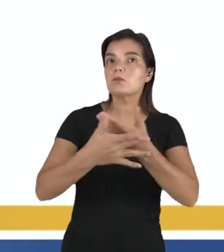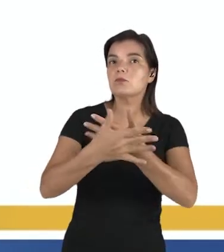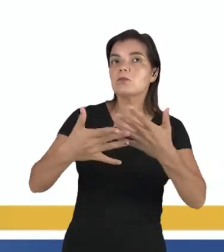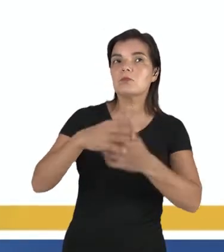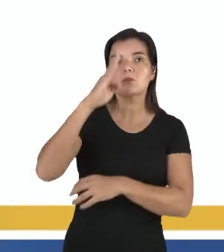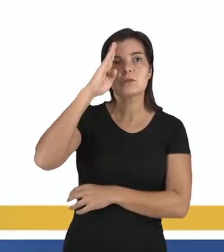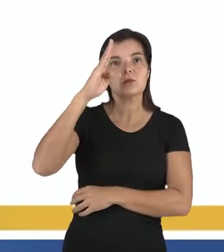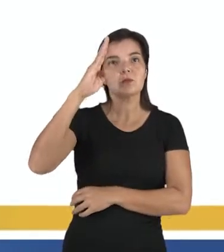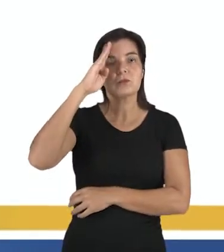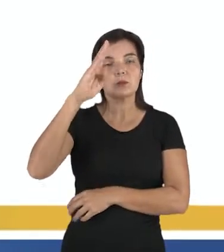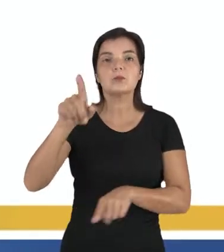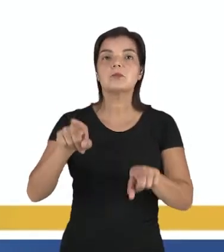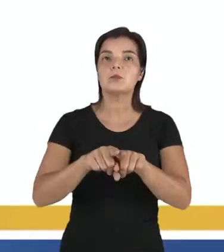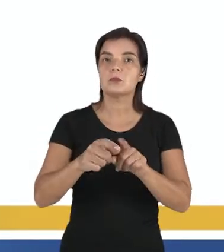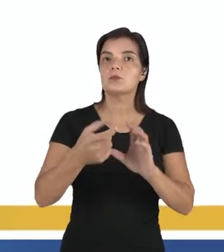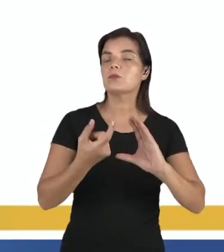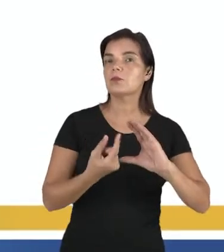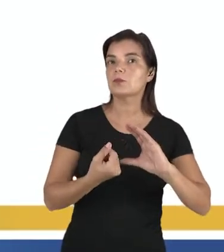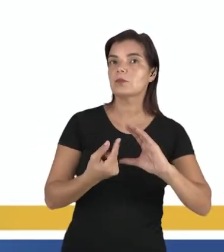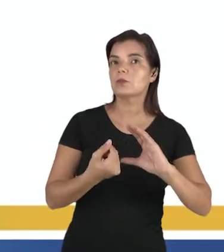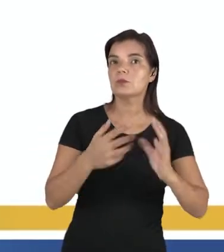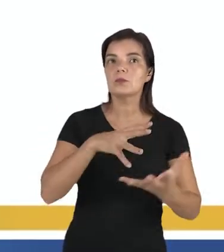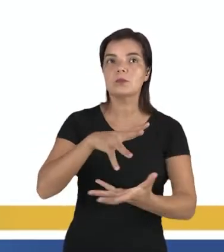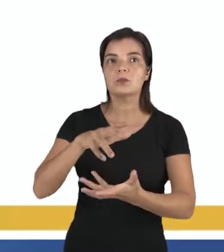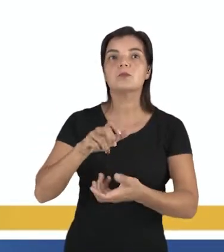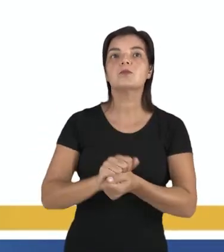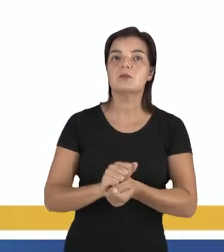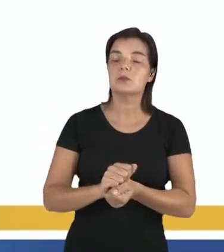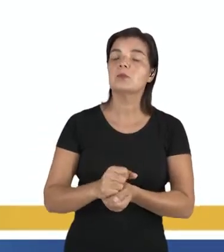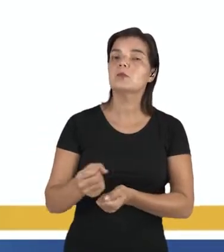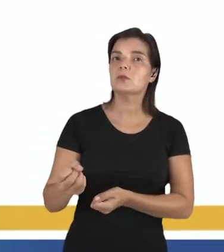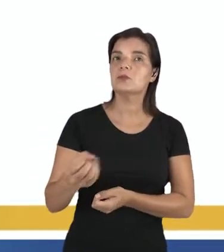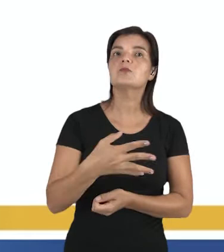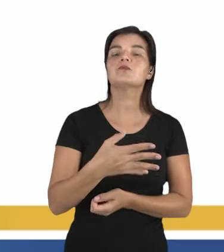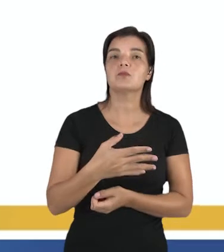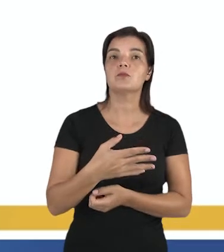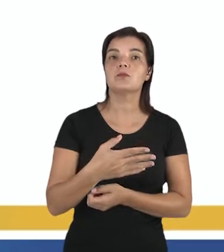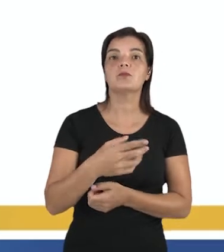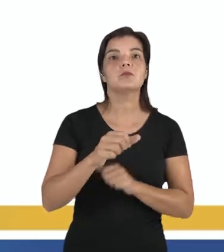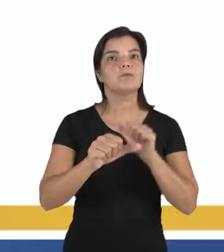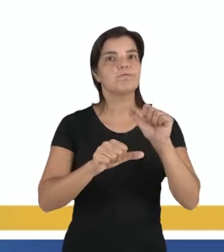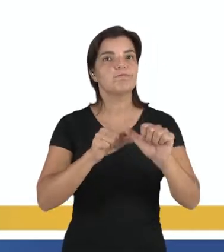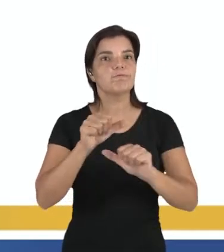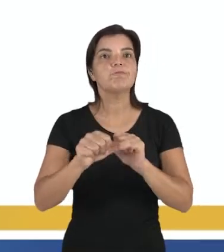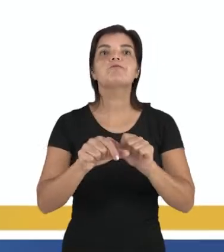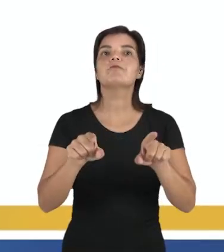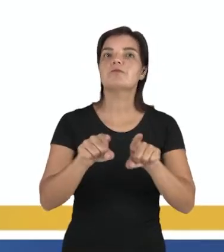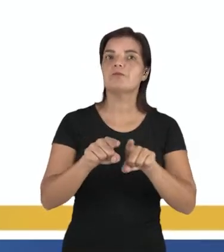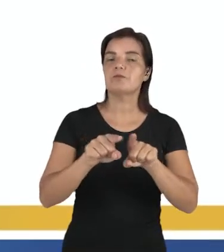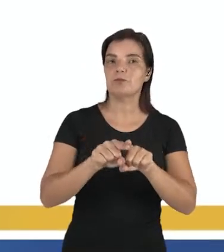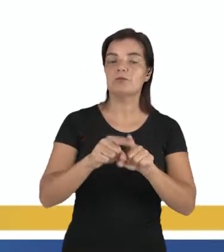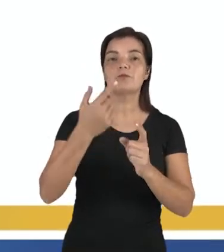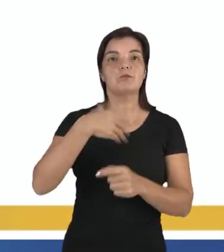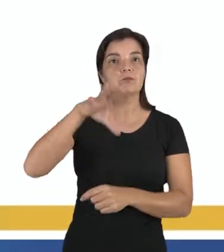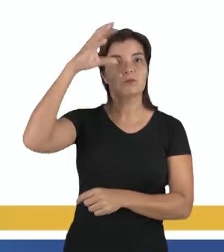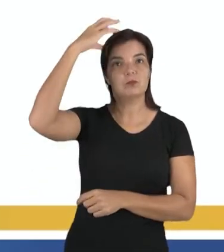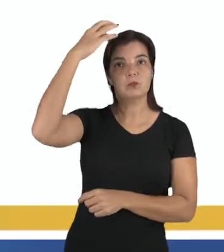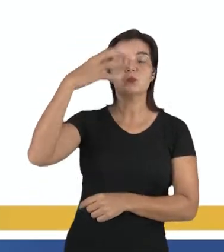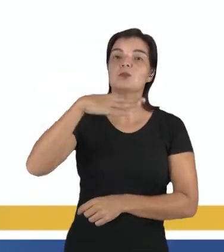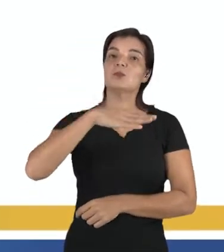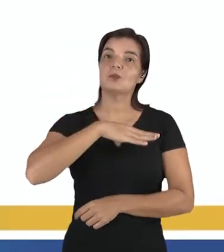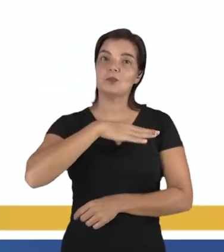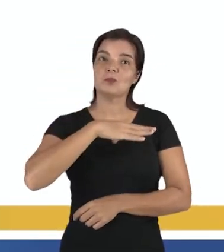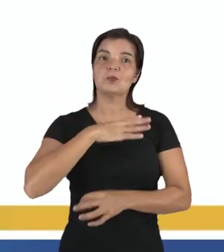dos principais centros do capitalismo mundial vem ganhando novos contornos, assumindo a frente da hierarquia